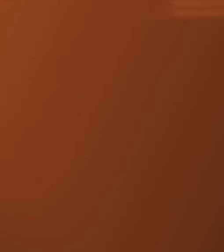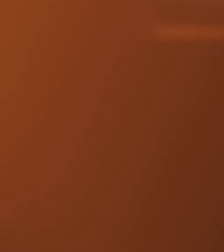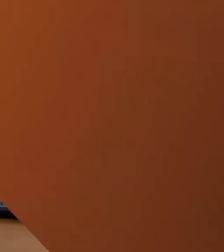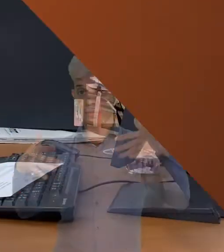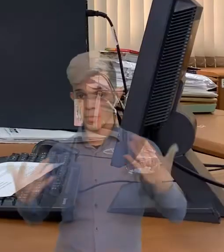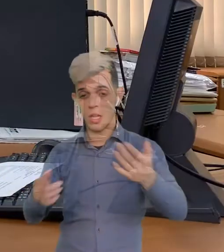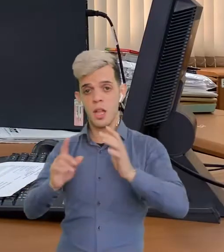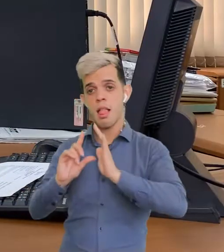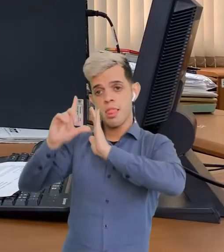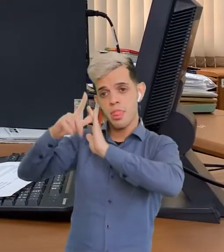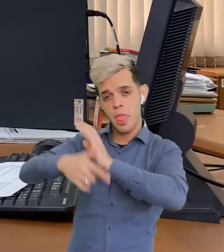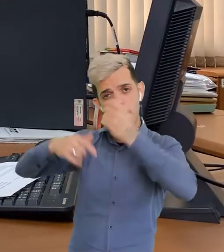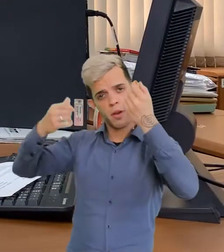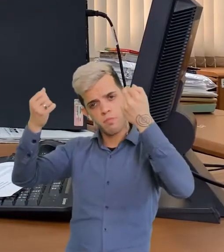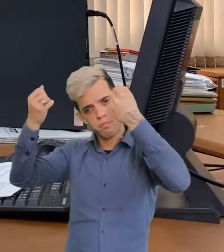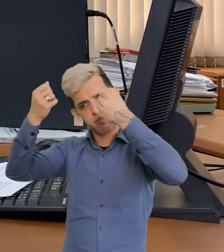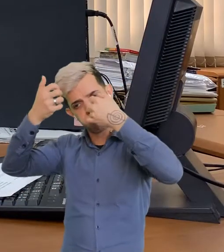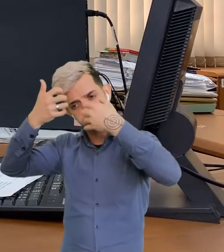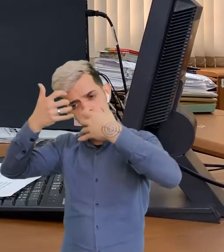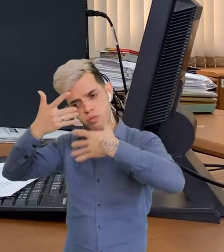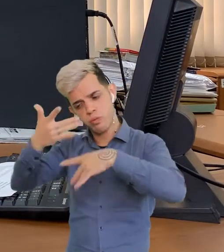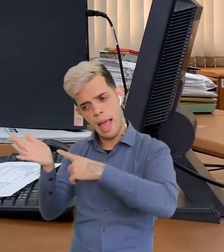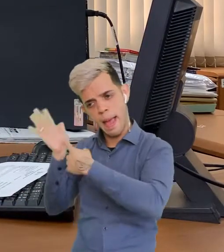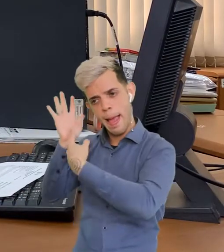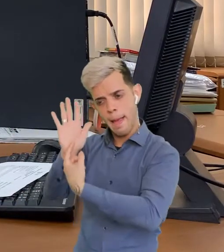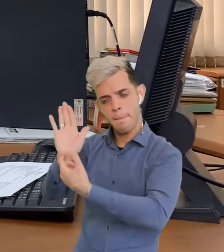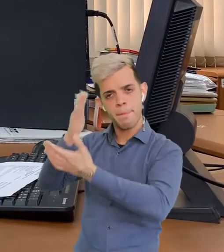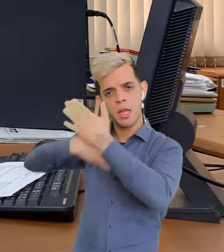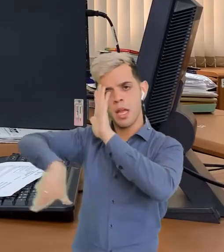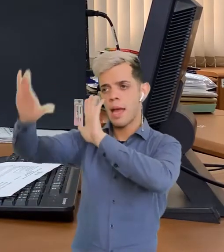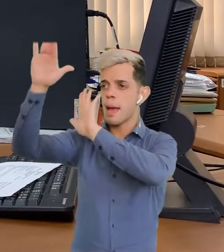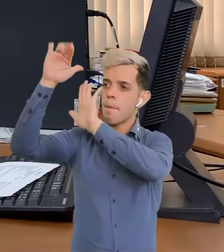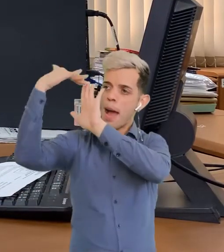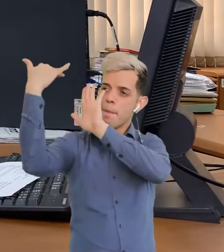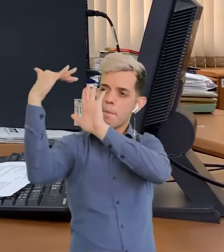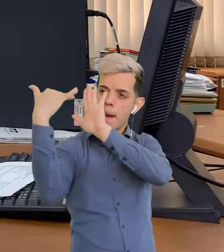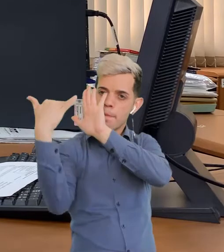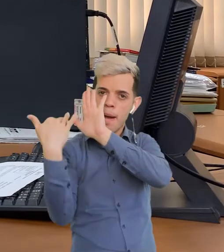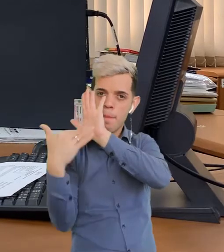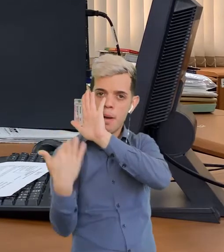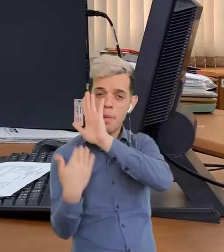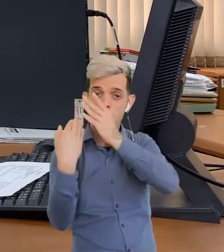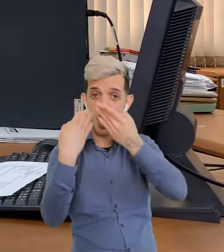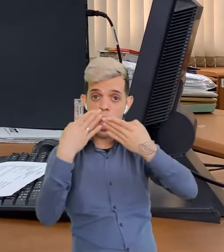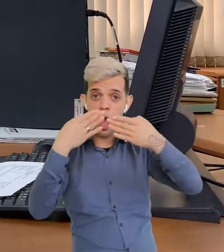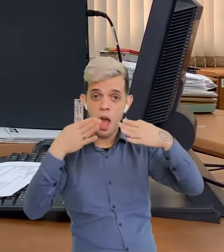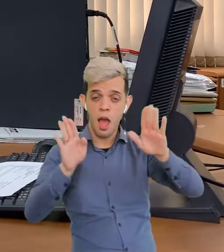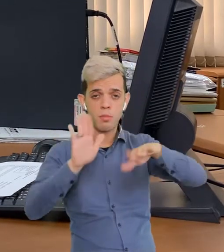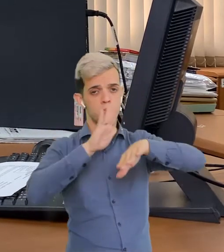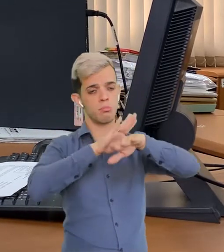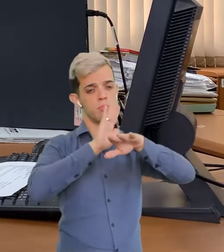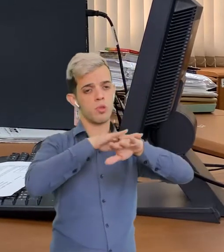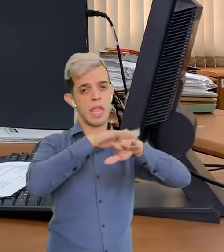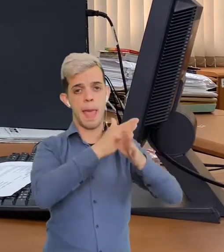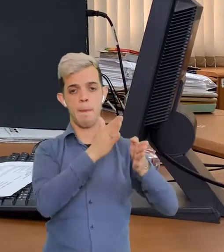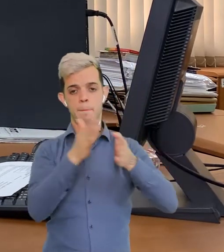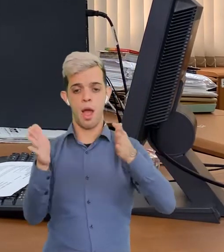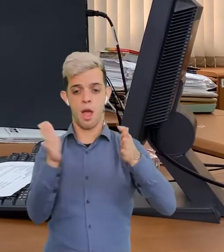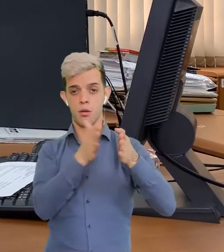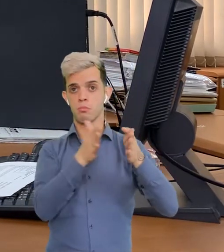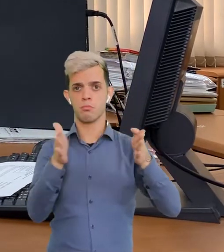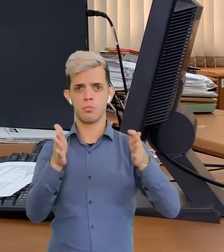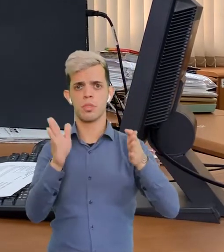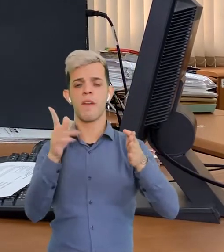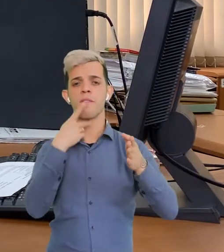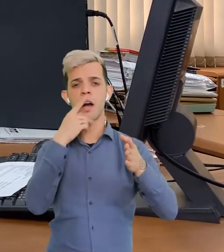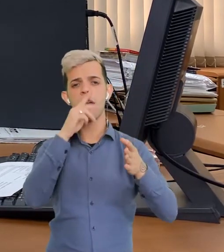Então, depois da apresentação da defesa e da análise da comissão judicante, se abre um espaço de tempo no processo, que é